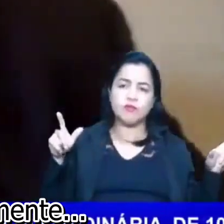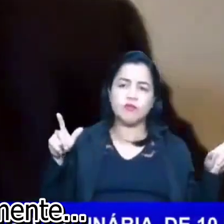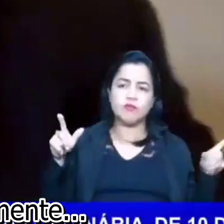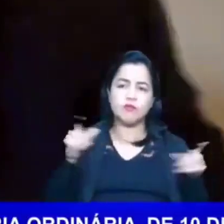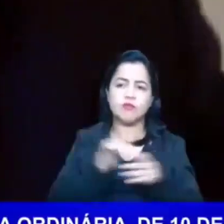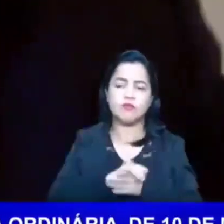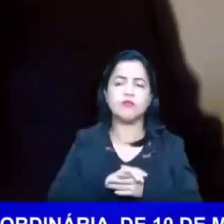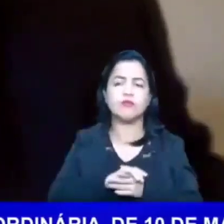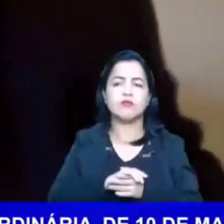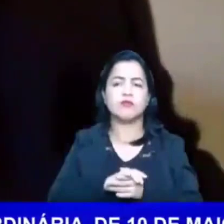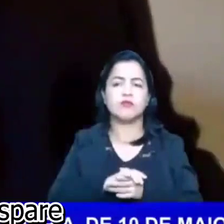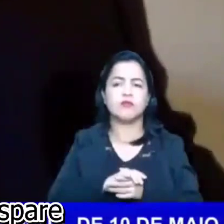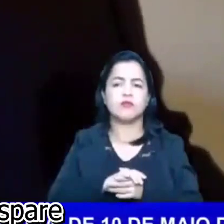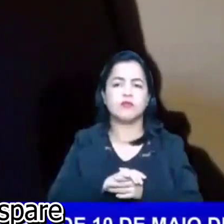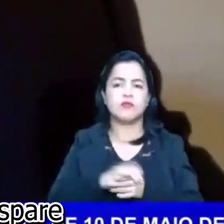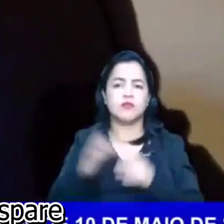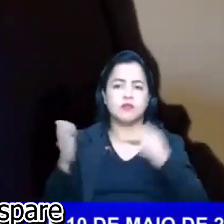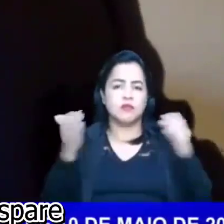extremamente